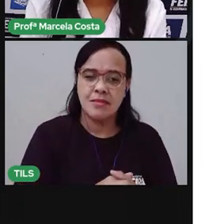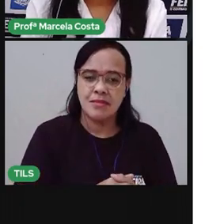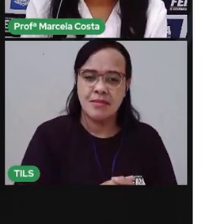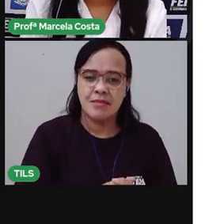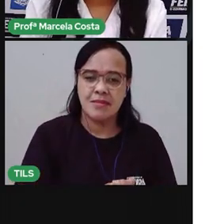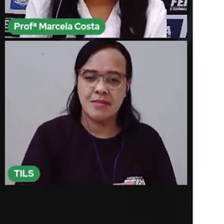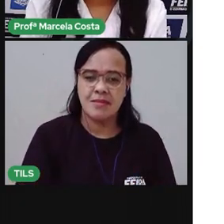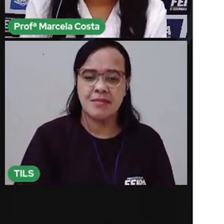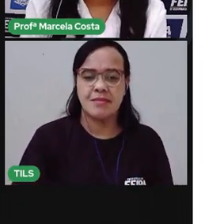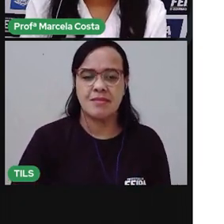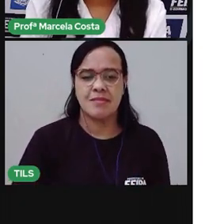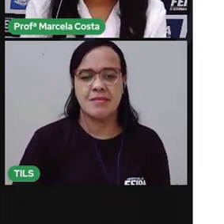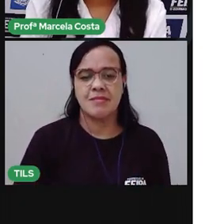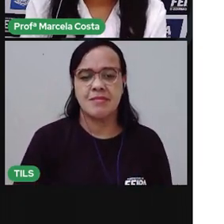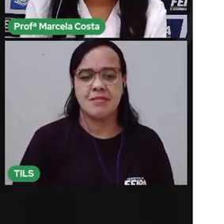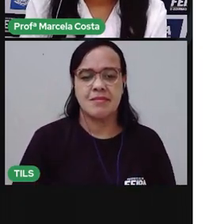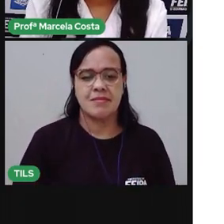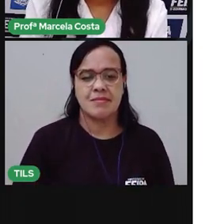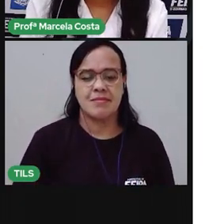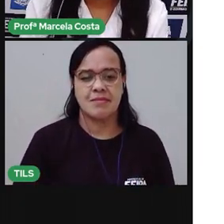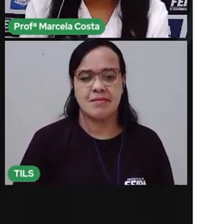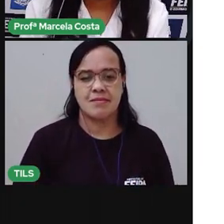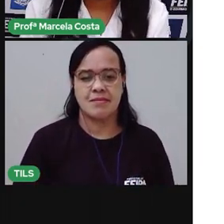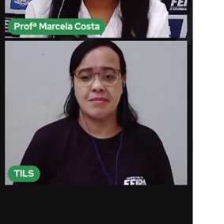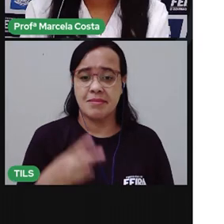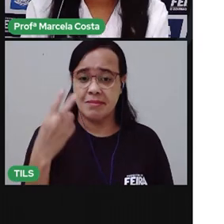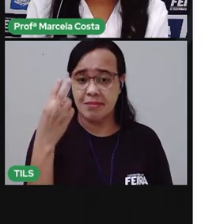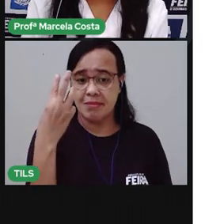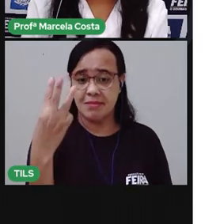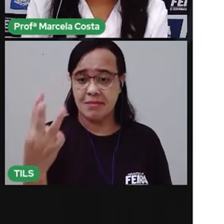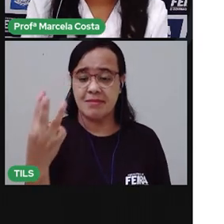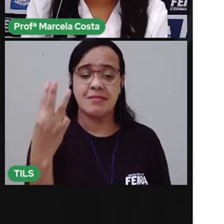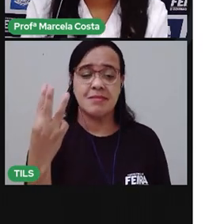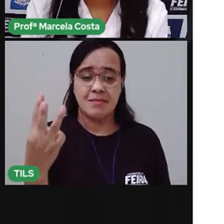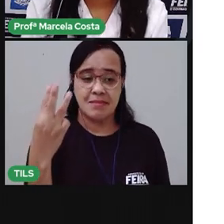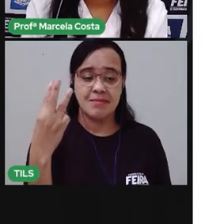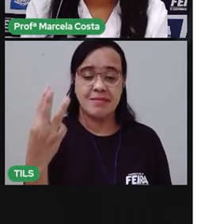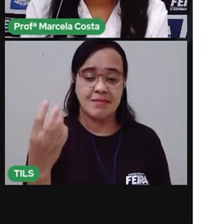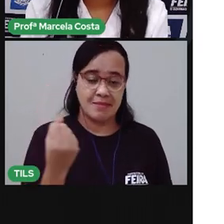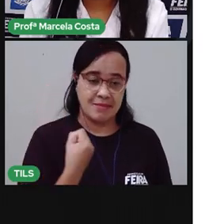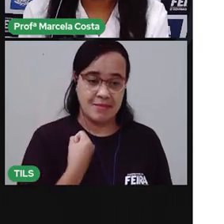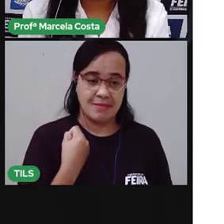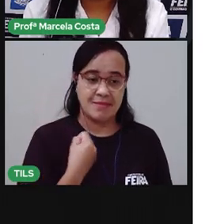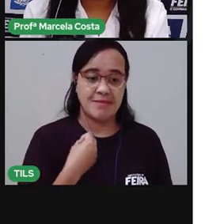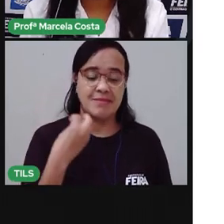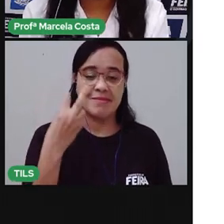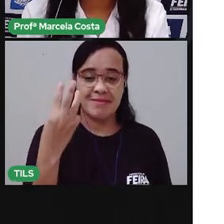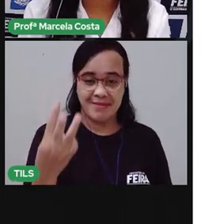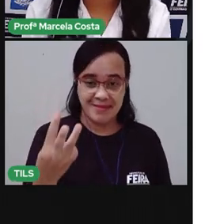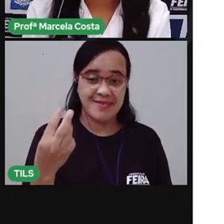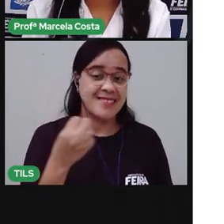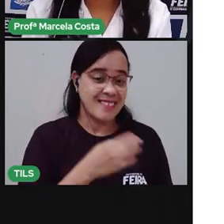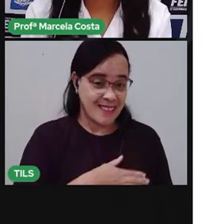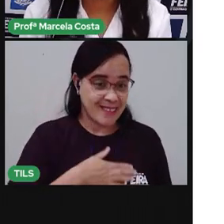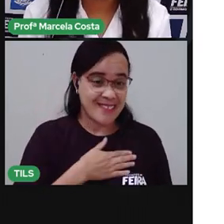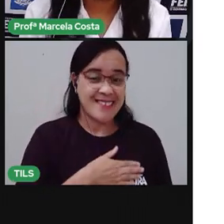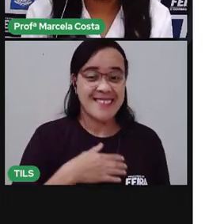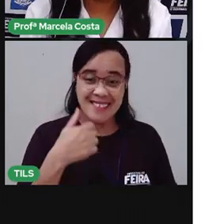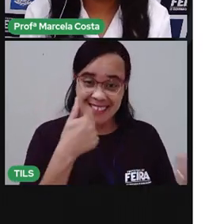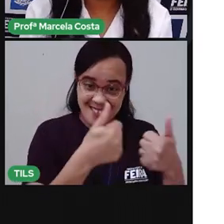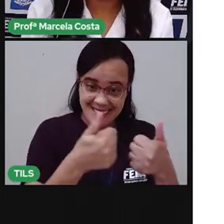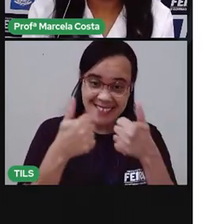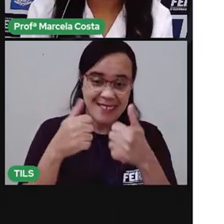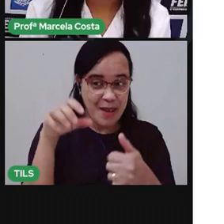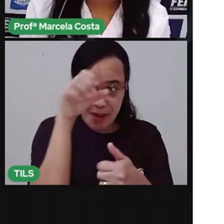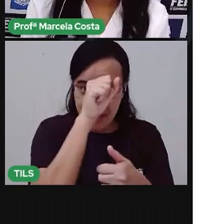E aí há três meses estou gostando viu Já